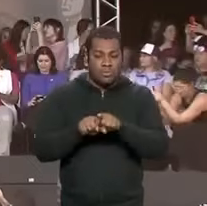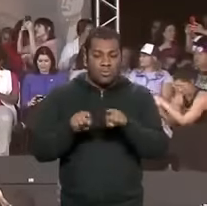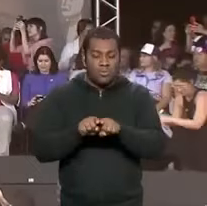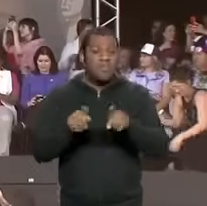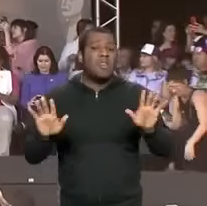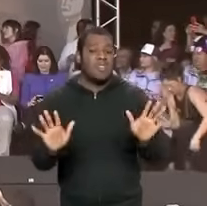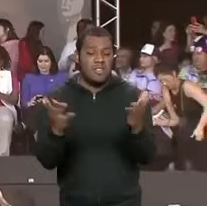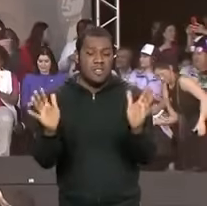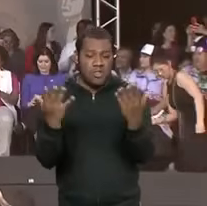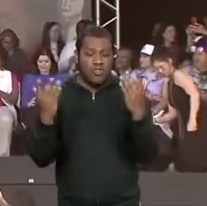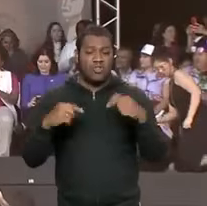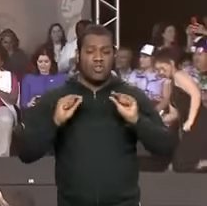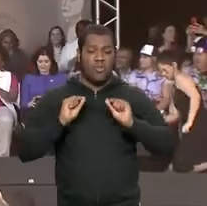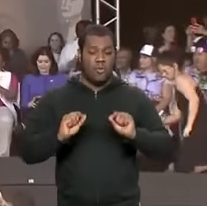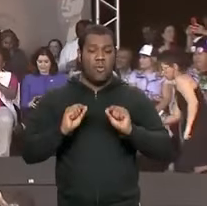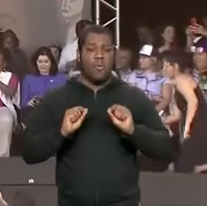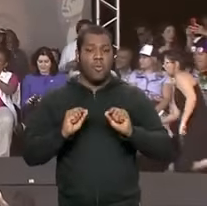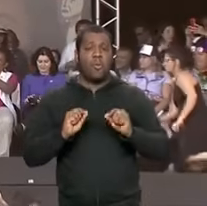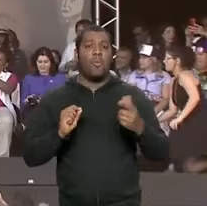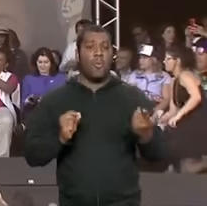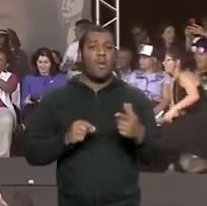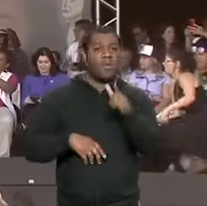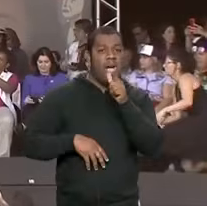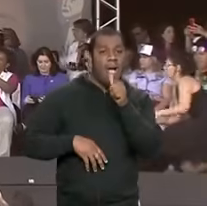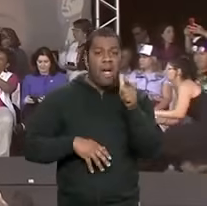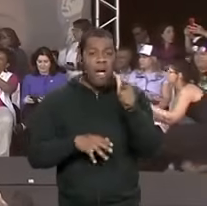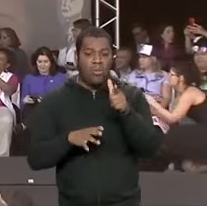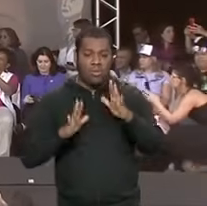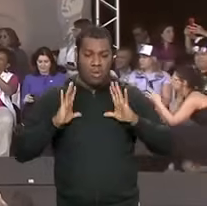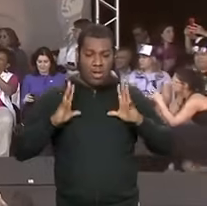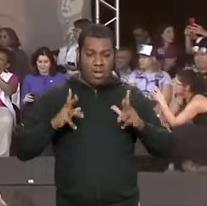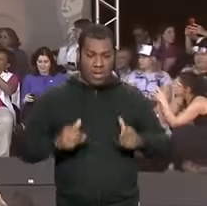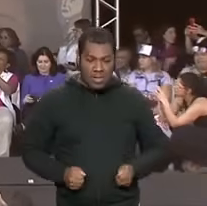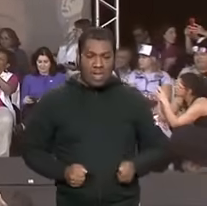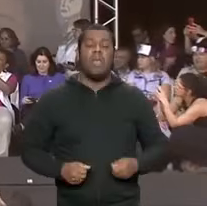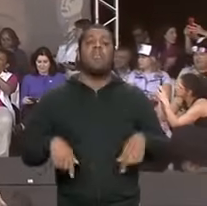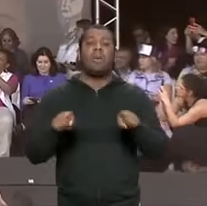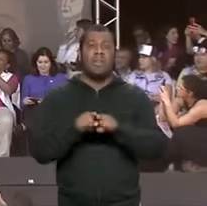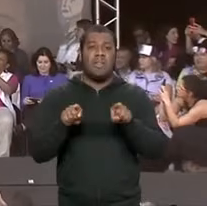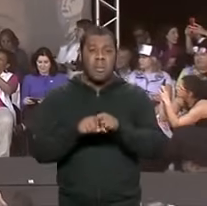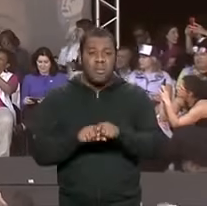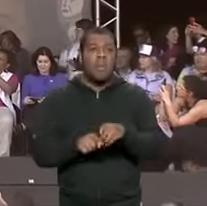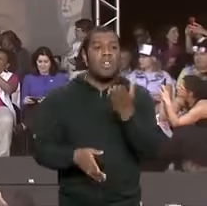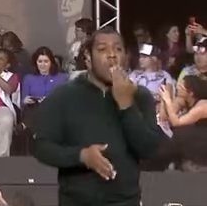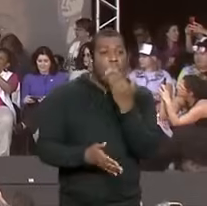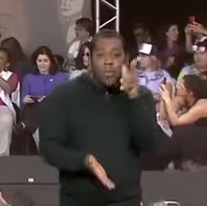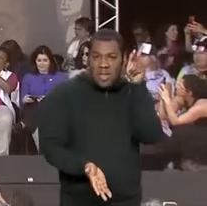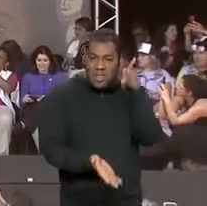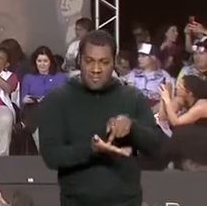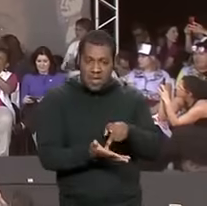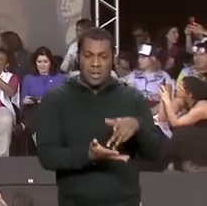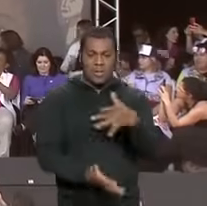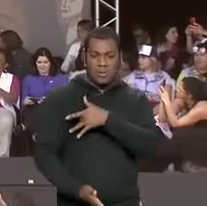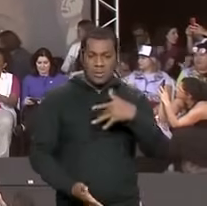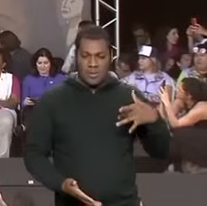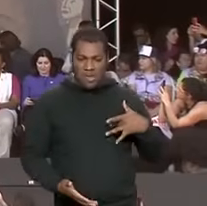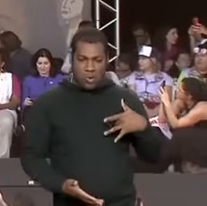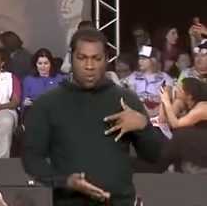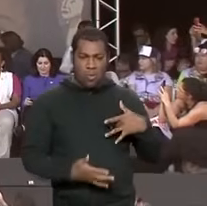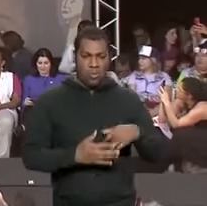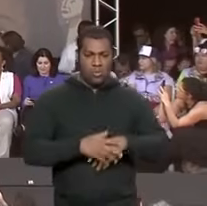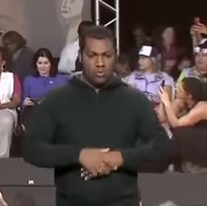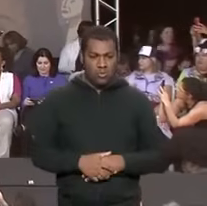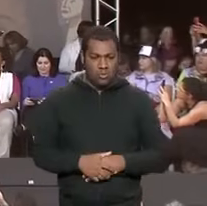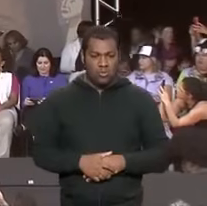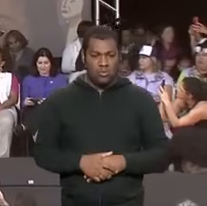estímulo maior agroecologia para a produção de comida de verdade saudável sem agressão